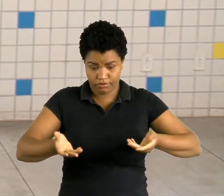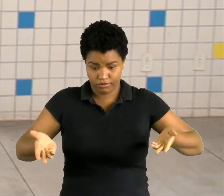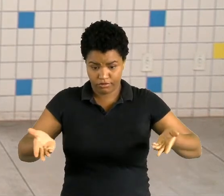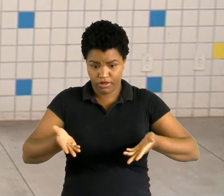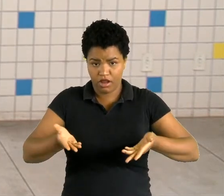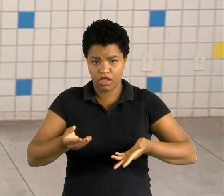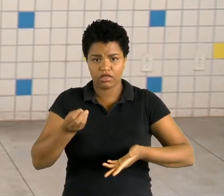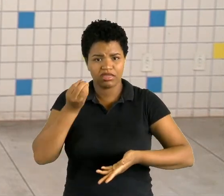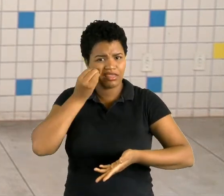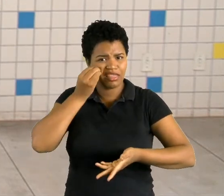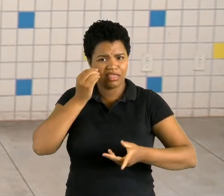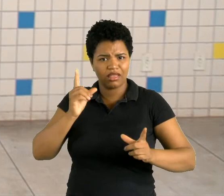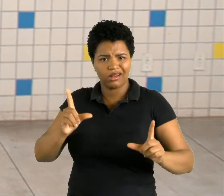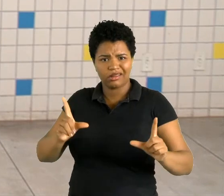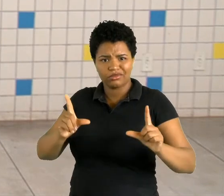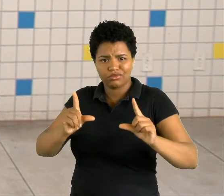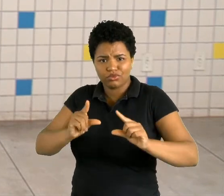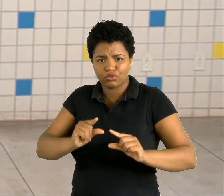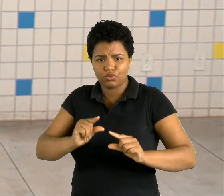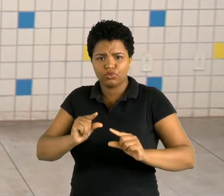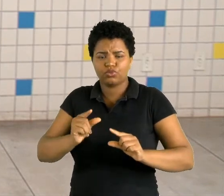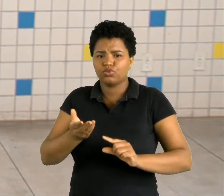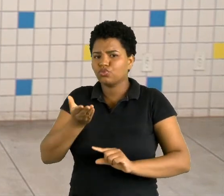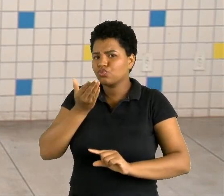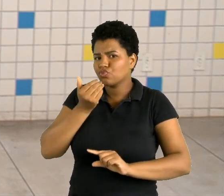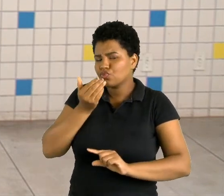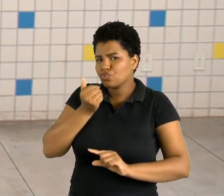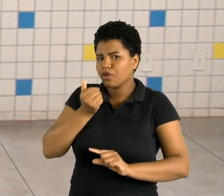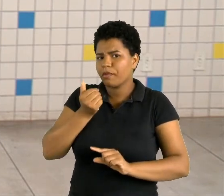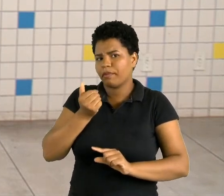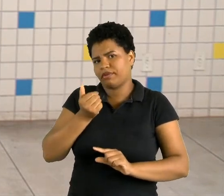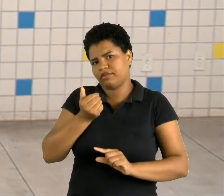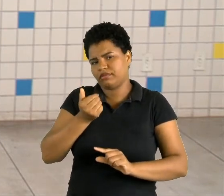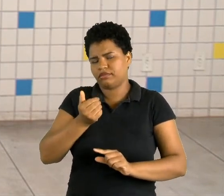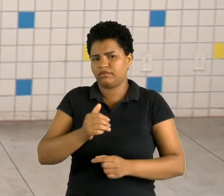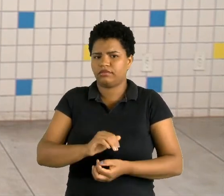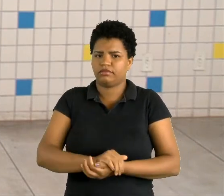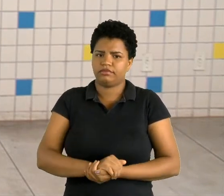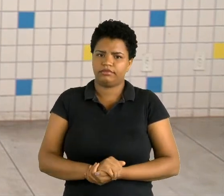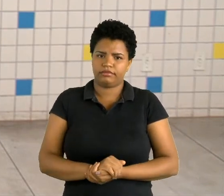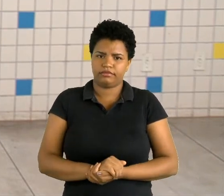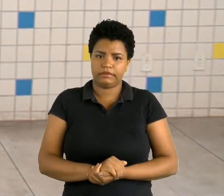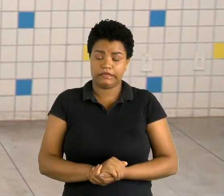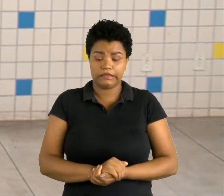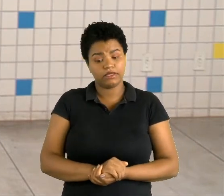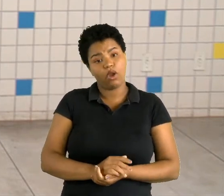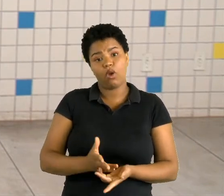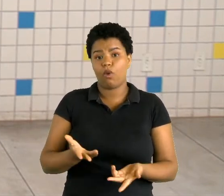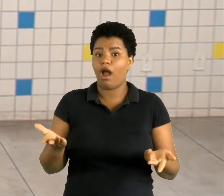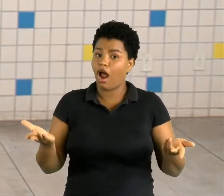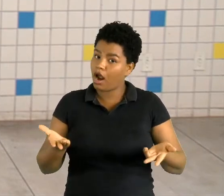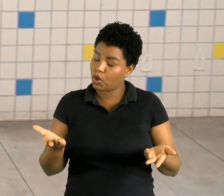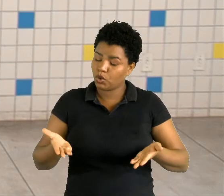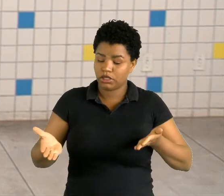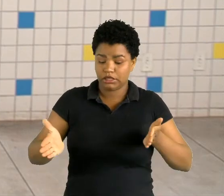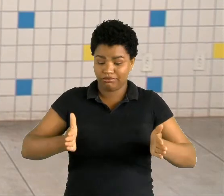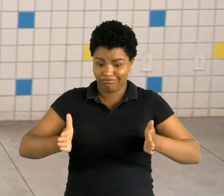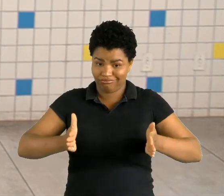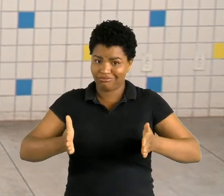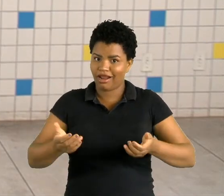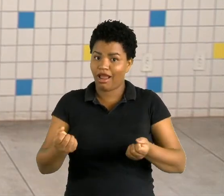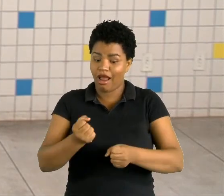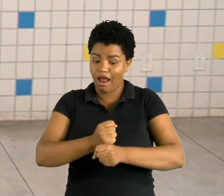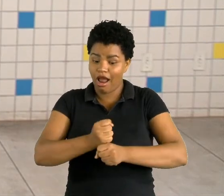consumo de junk food. Então é este ano somente, né? Durante esse ano eu vou tentar controlar minha alimentação e não